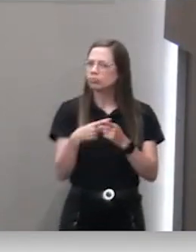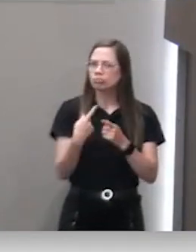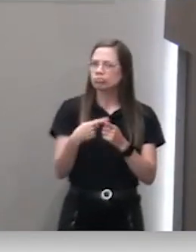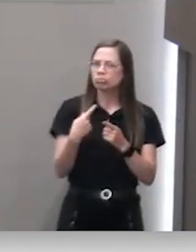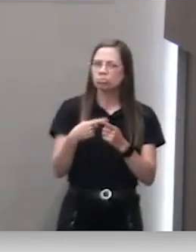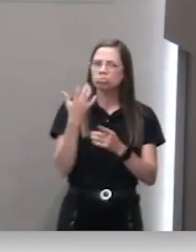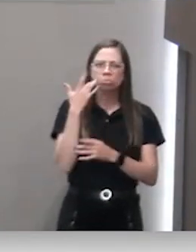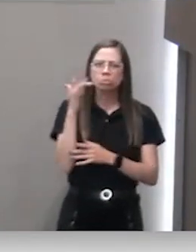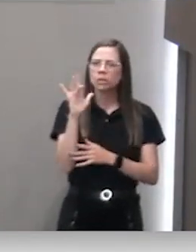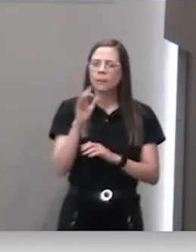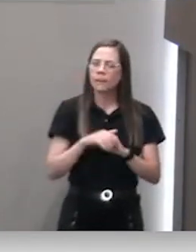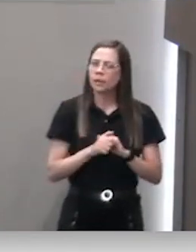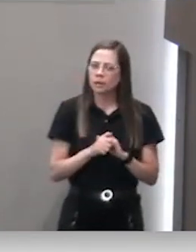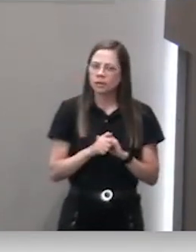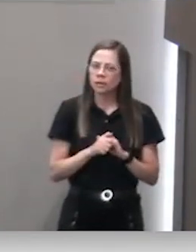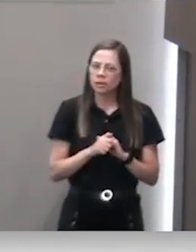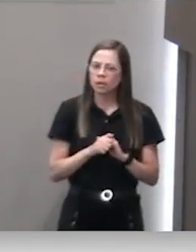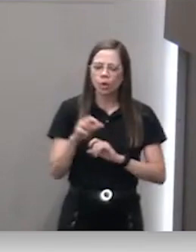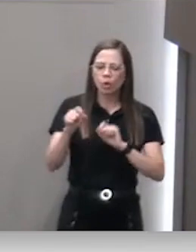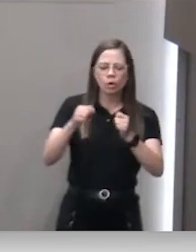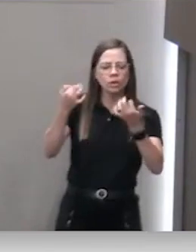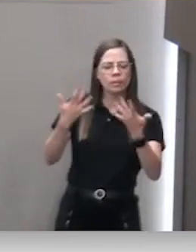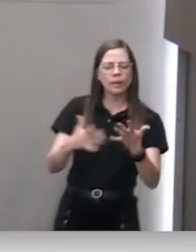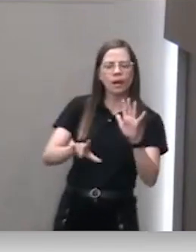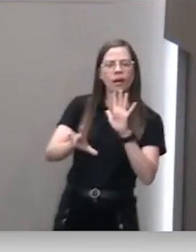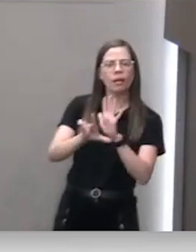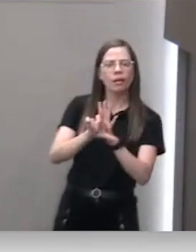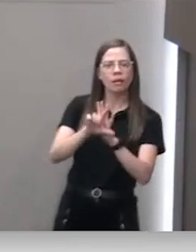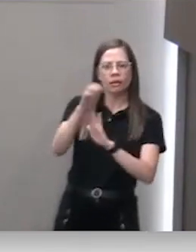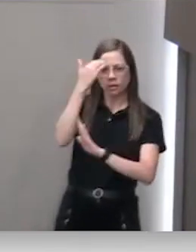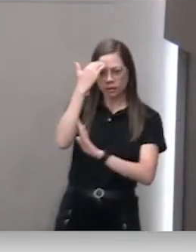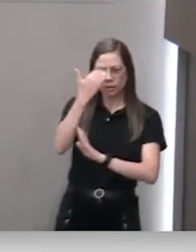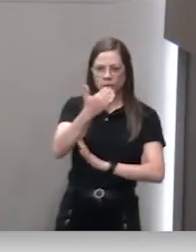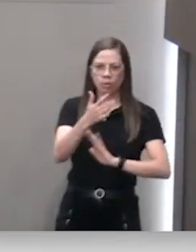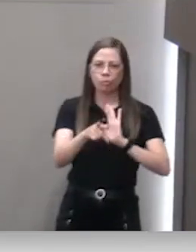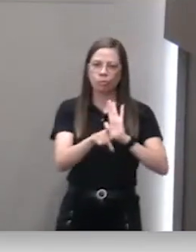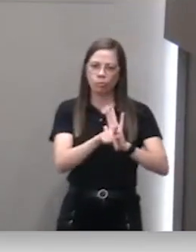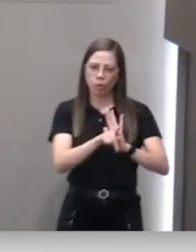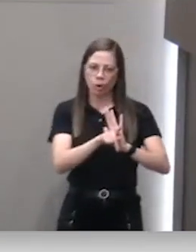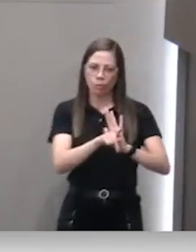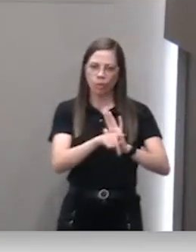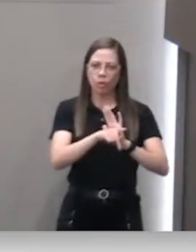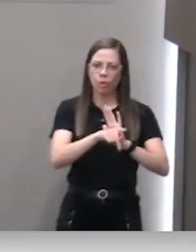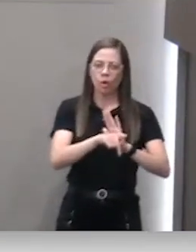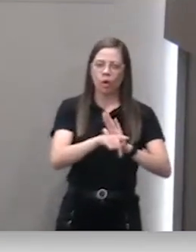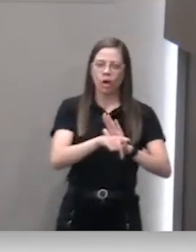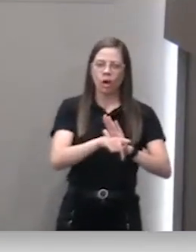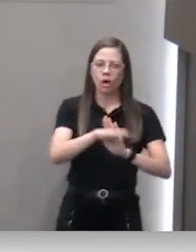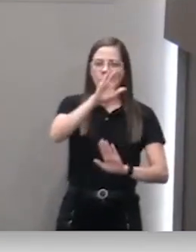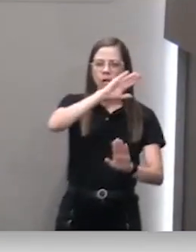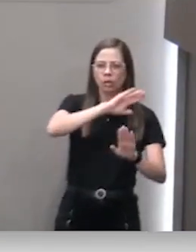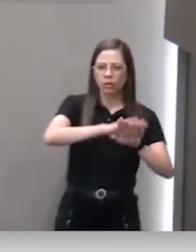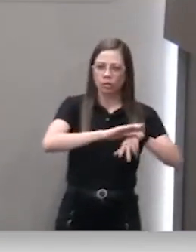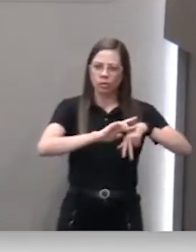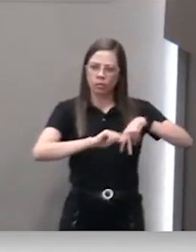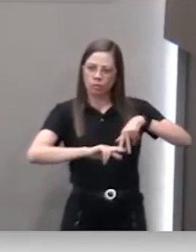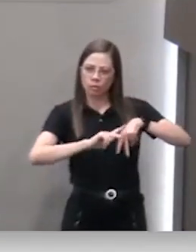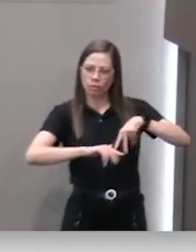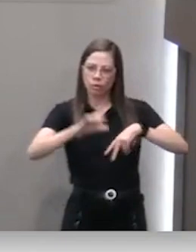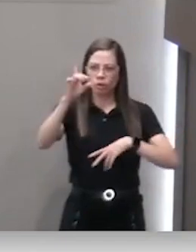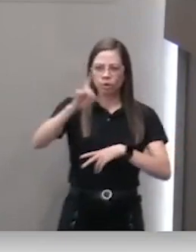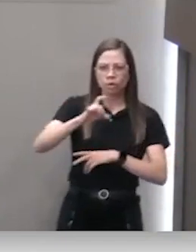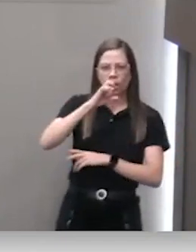saber? O que diz a legislação a respeito disso, de teoria de gênero e direito dos pais, já que a